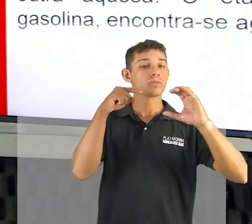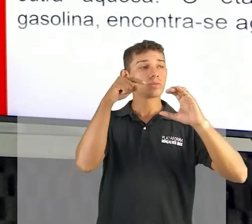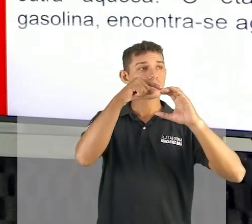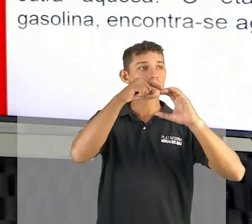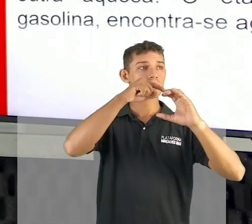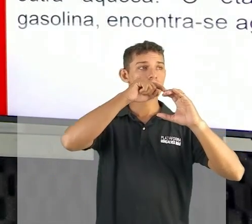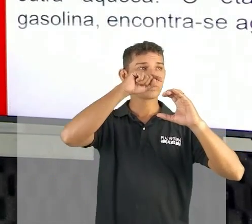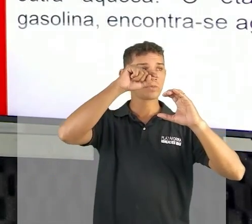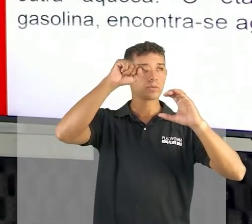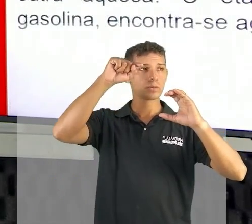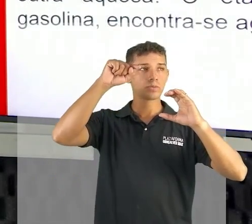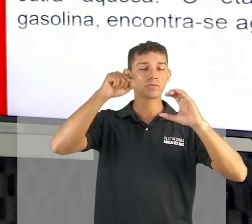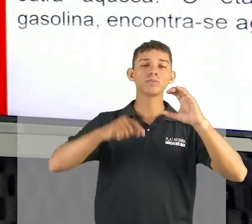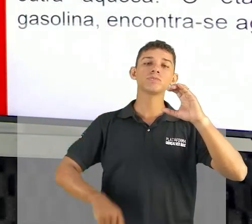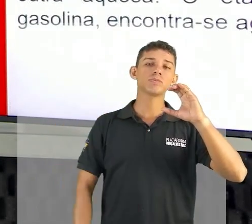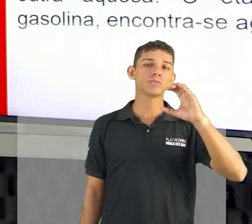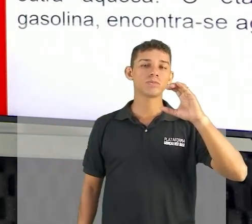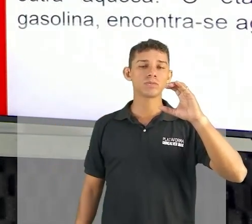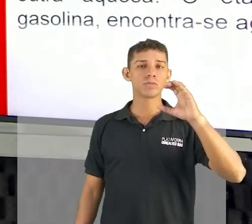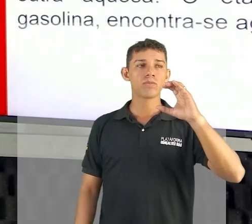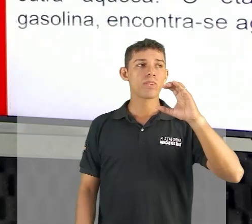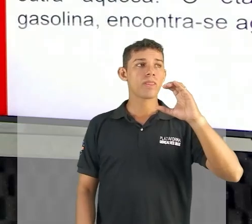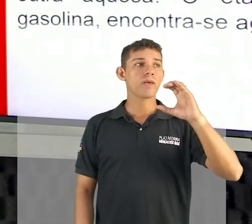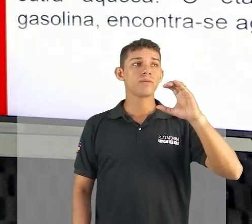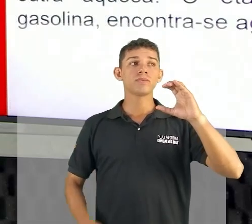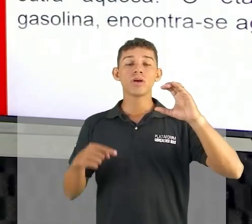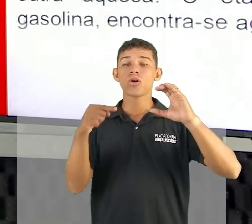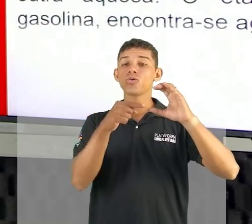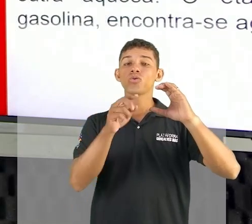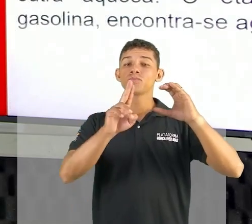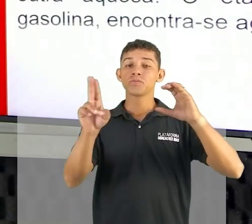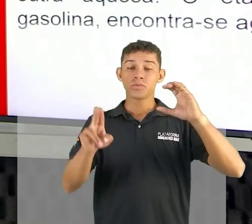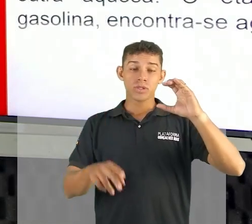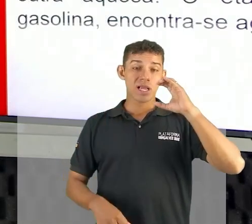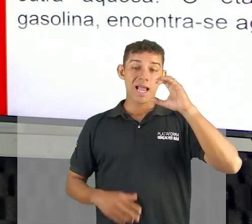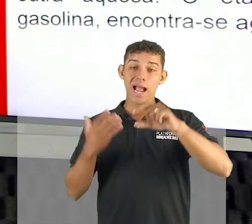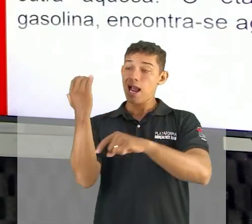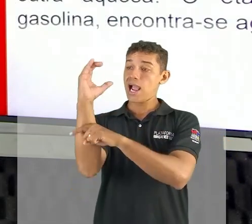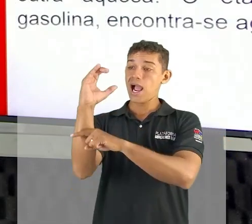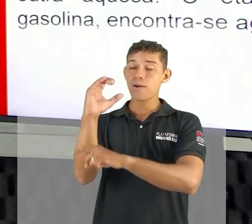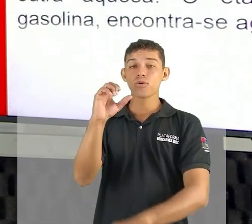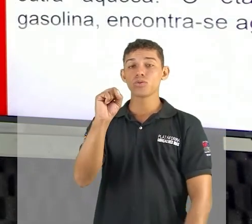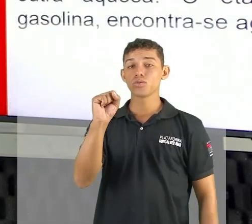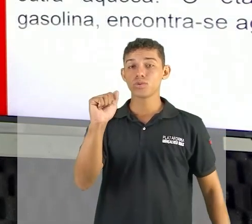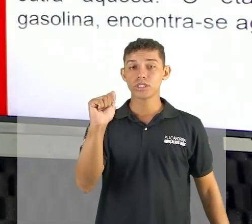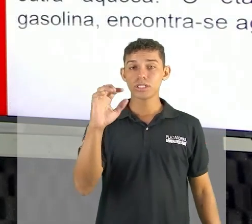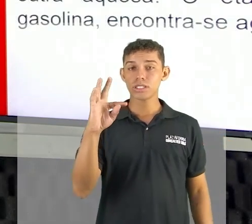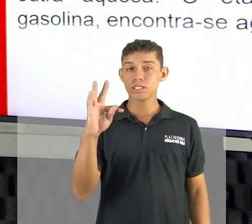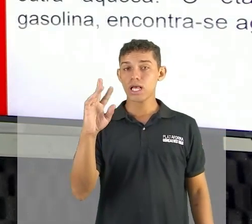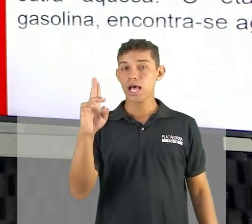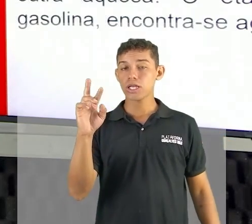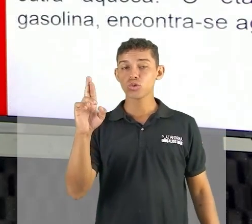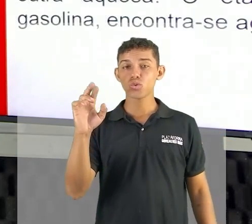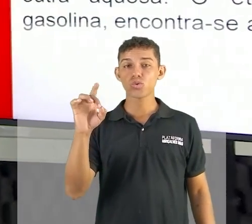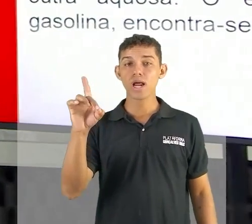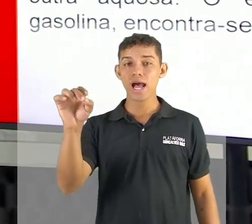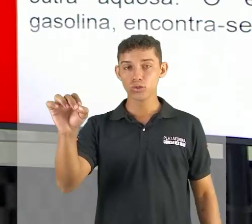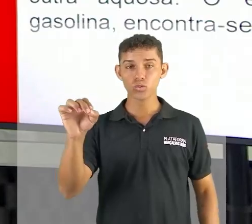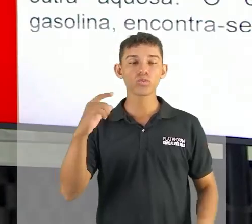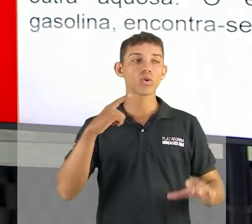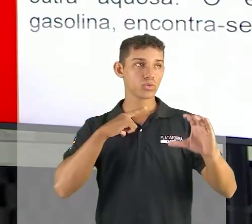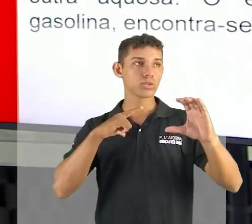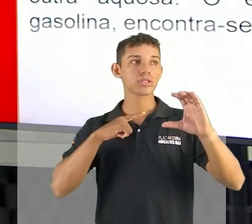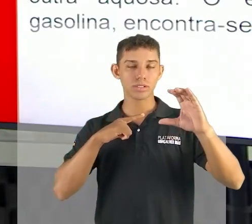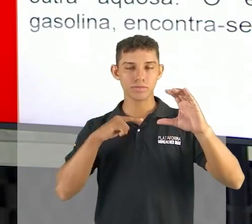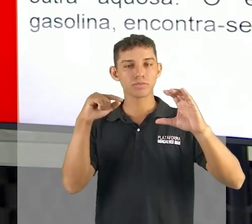hidroxila tem que estar ligada a um carbono que é saturado. Então, se a hidroxila liga a um carbono saturado, eu tenho um